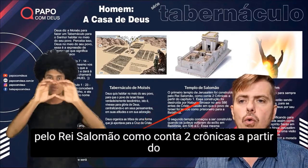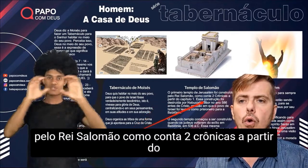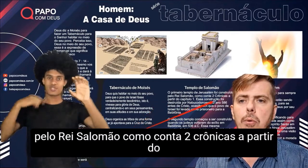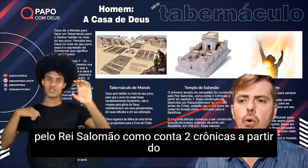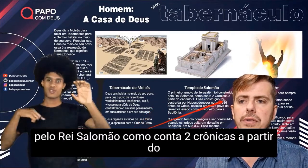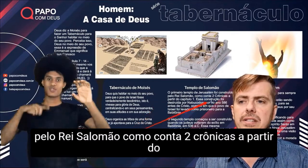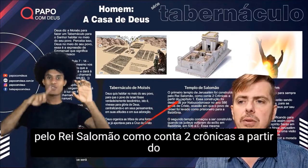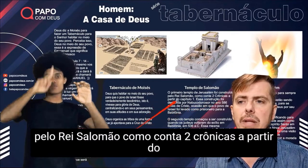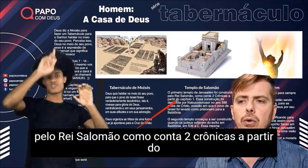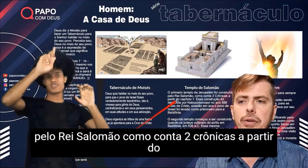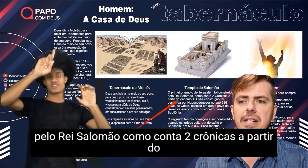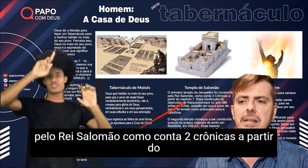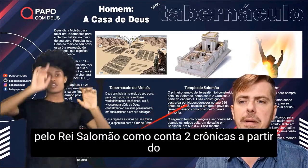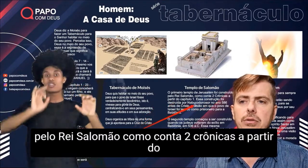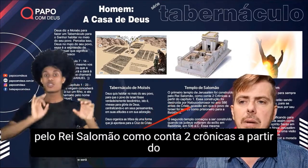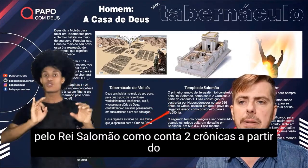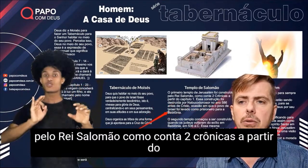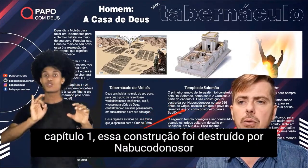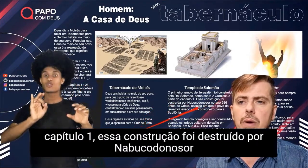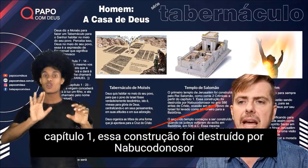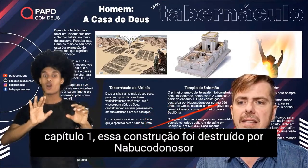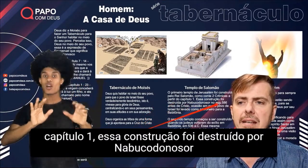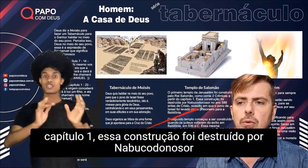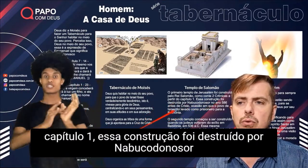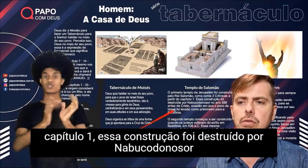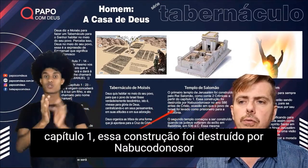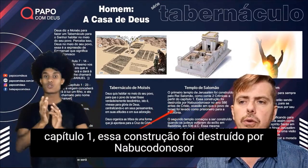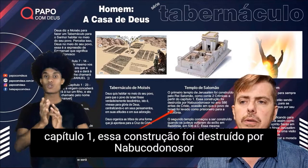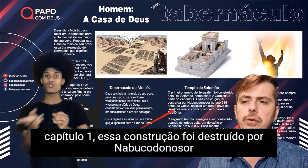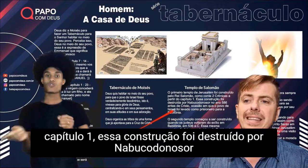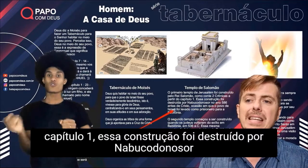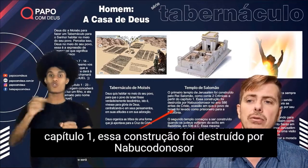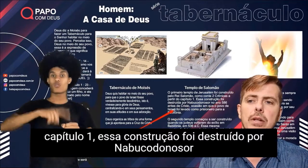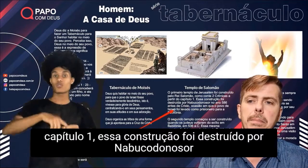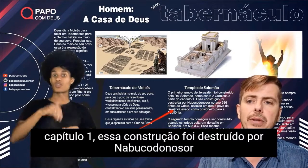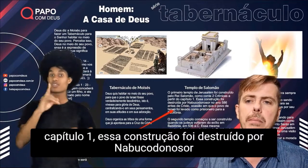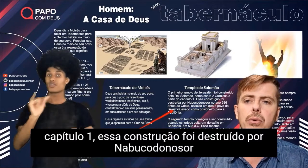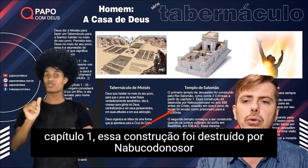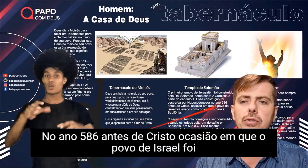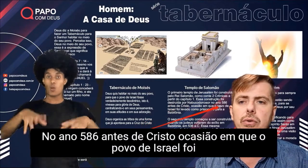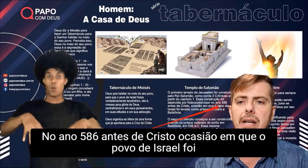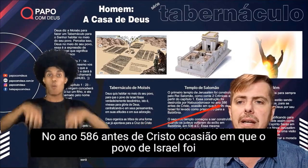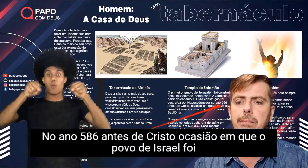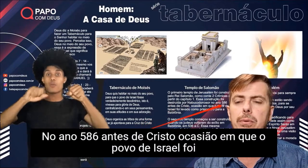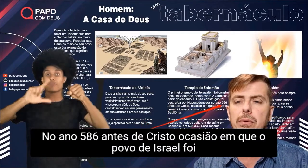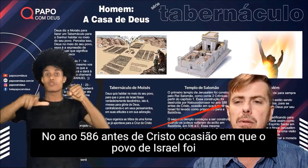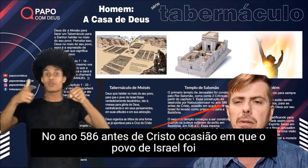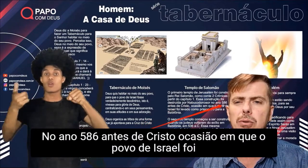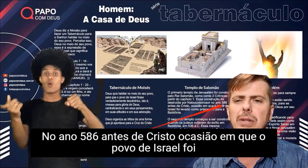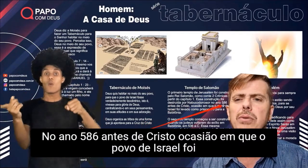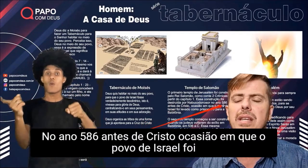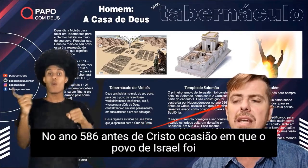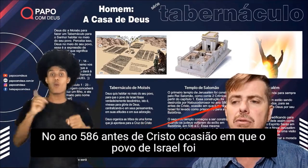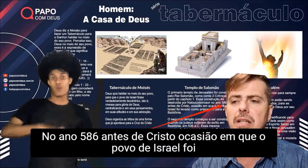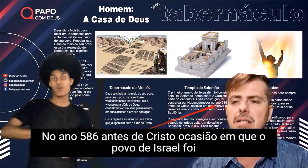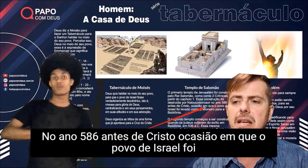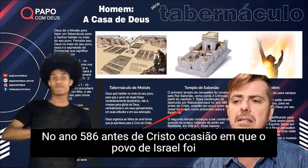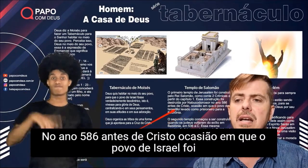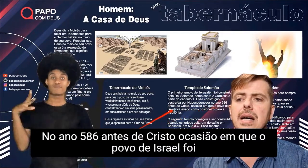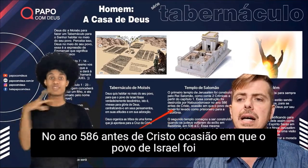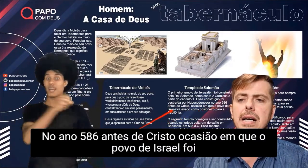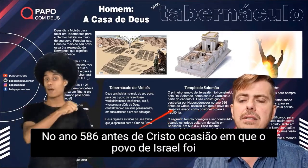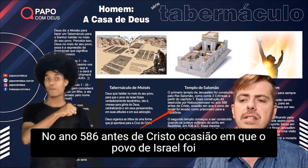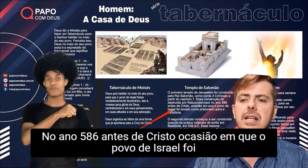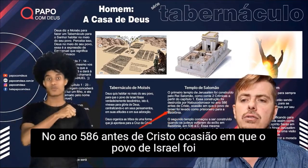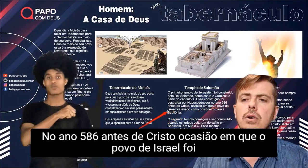Salomão, como conta em 2 Crônicas, a partir do capítulo 1. Essa construção foi destruída por Nabucodonosor no ano